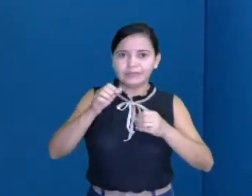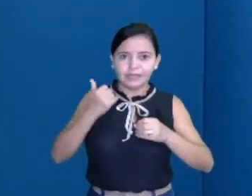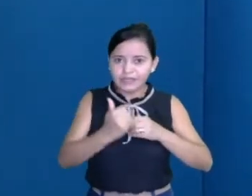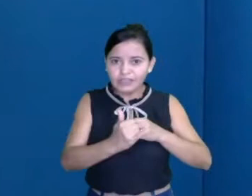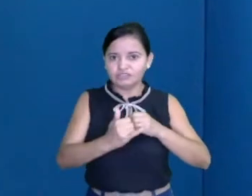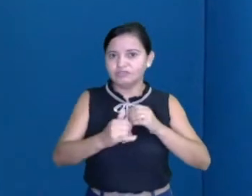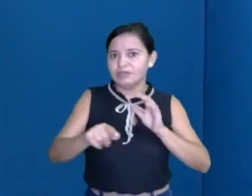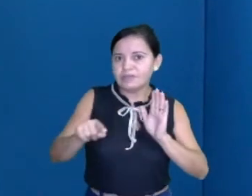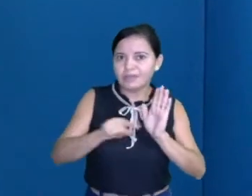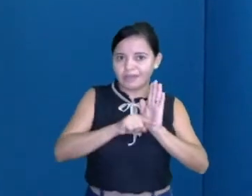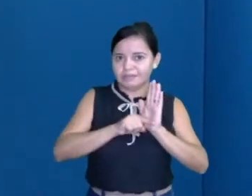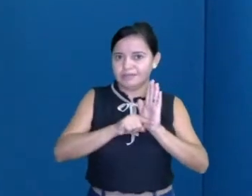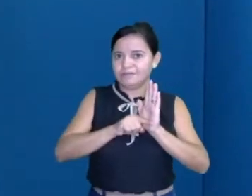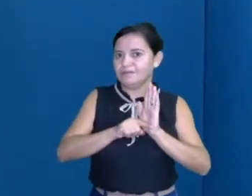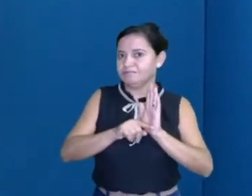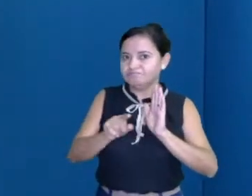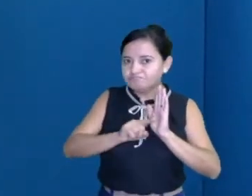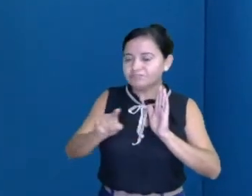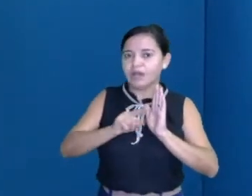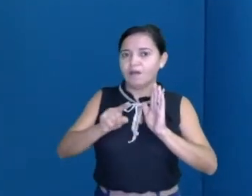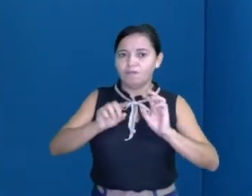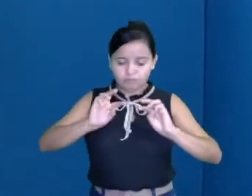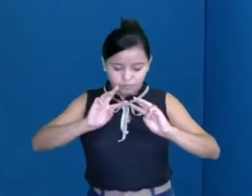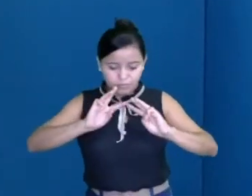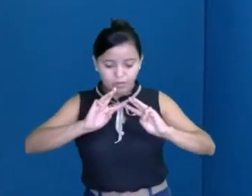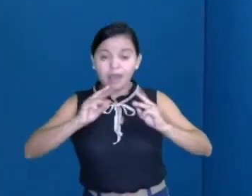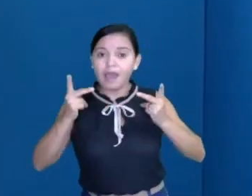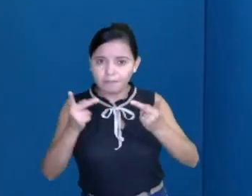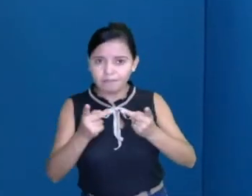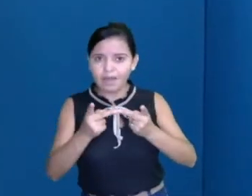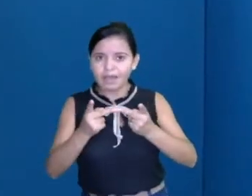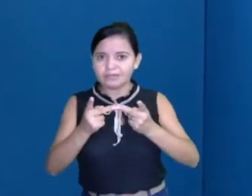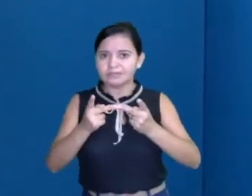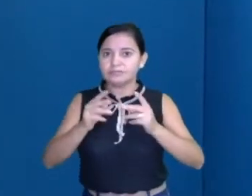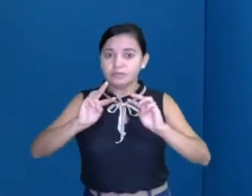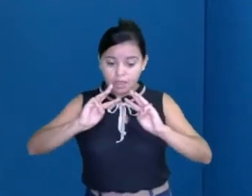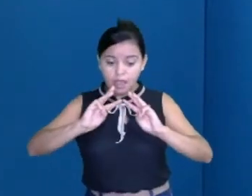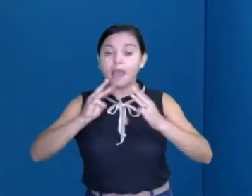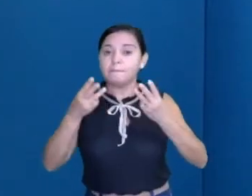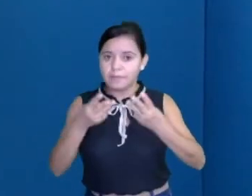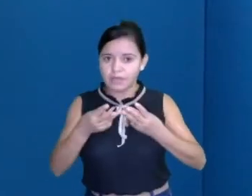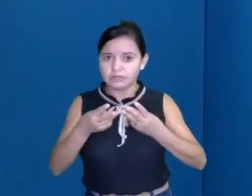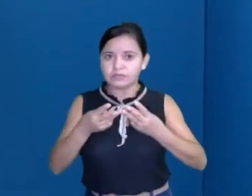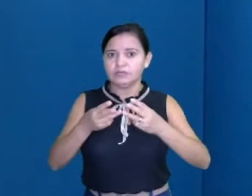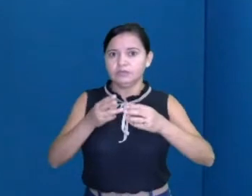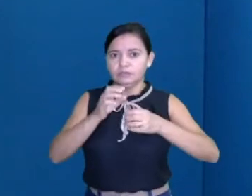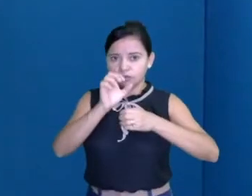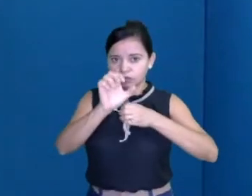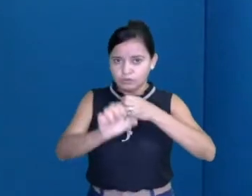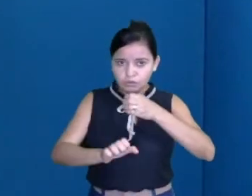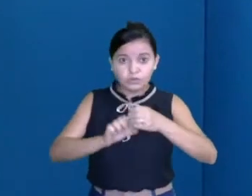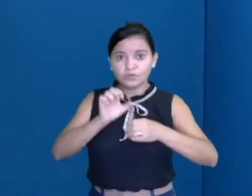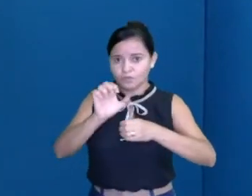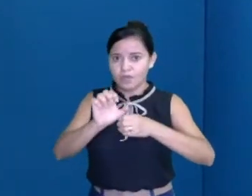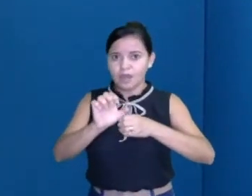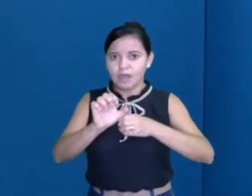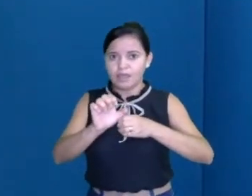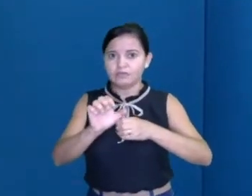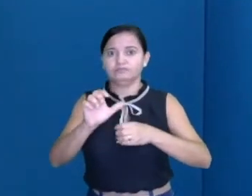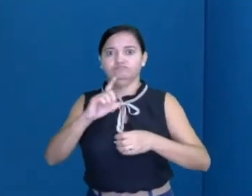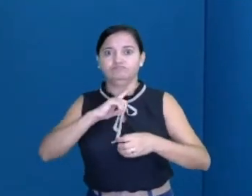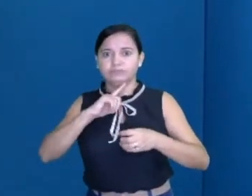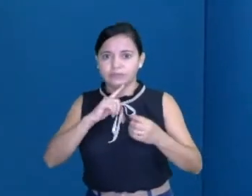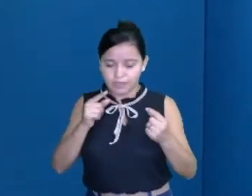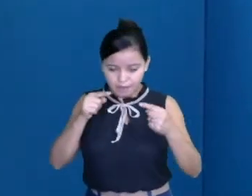vocês terem ideia, a massa de um elétron é em torno de 1 sobre 1836. Faz esse cálculo aí rapidinho na